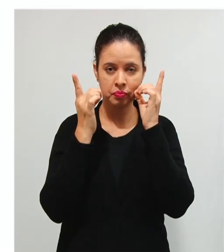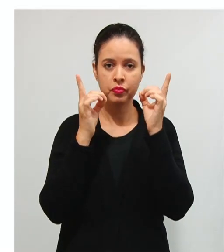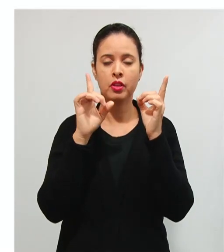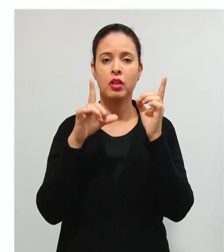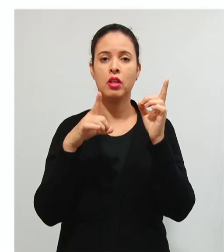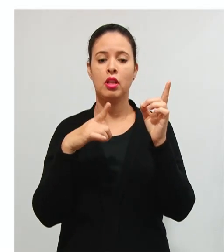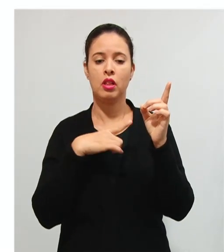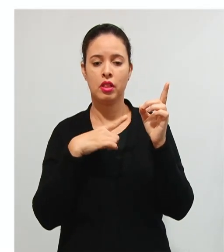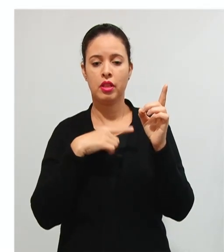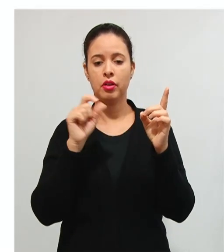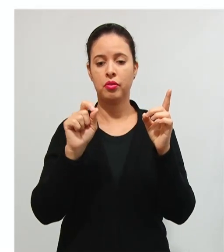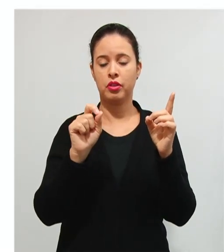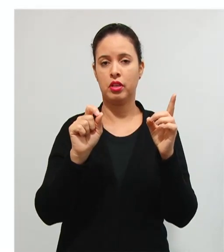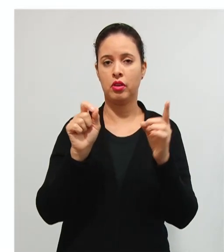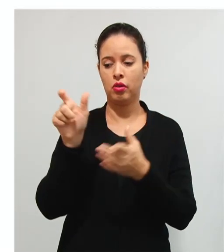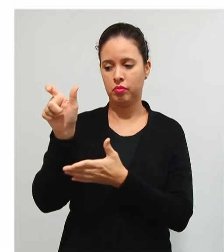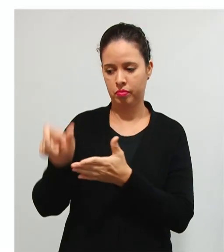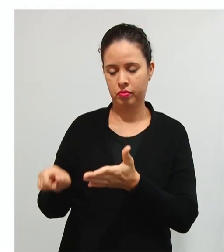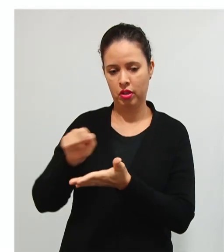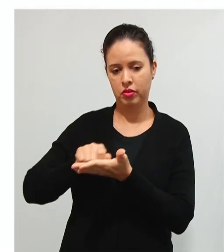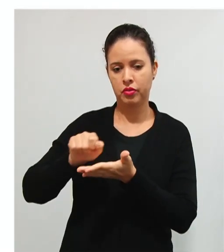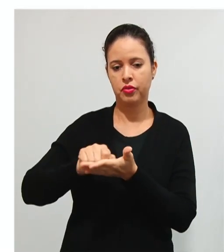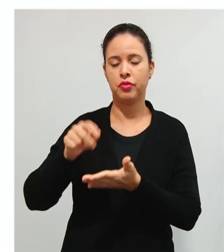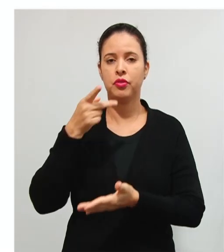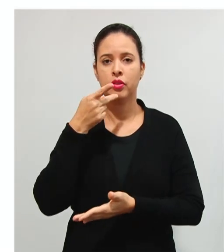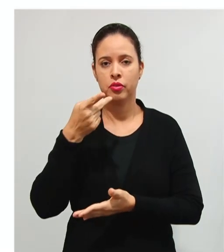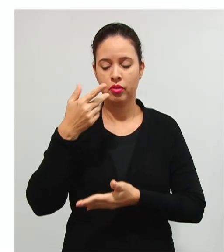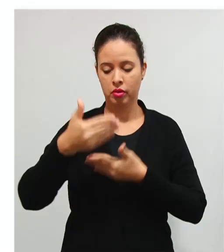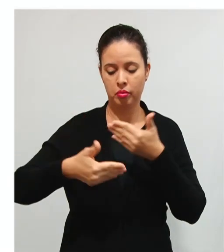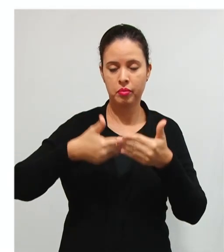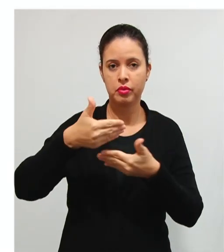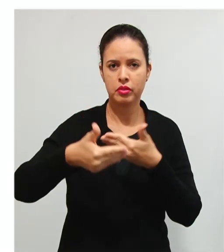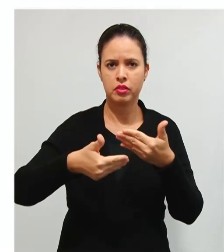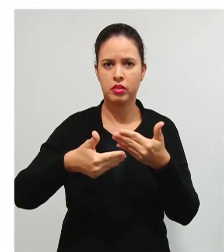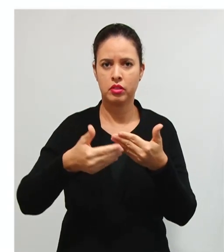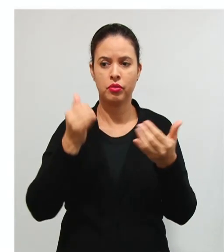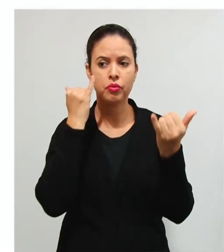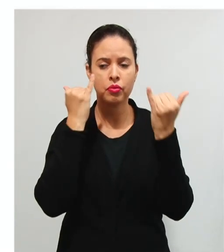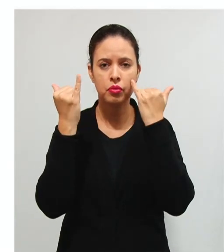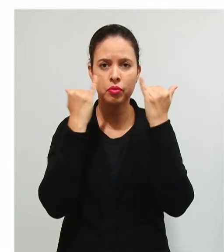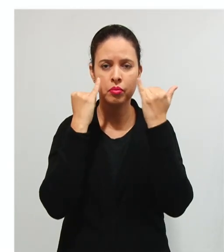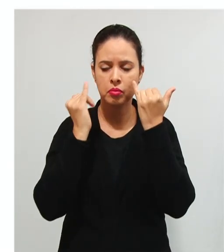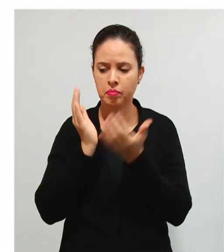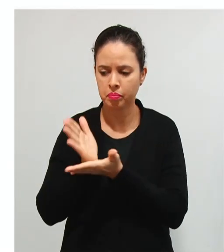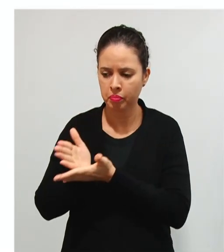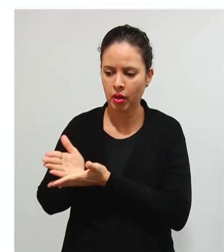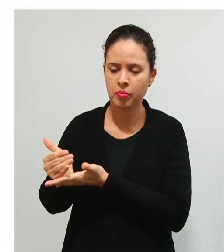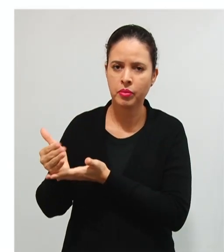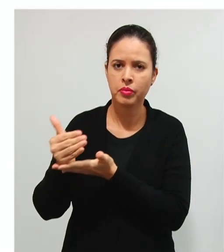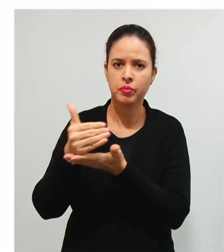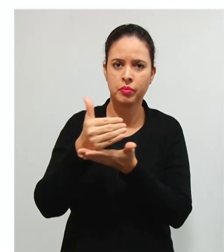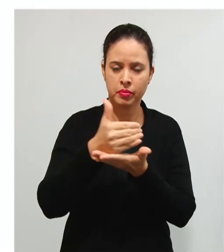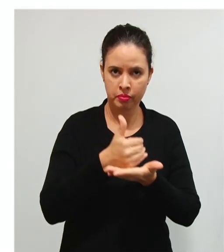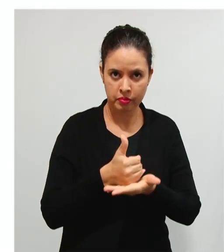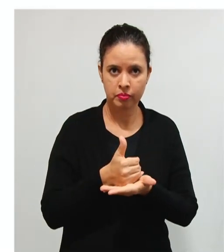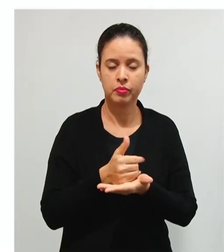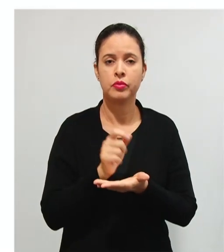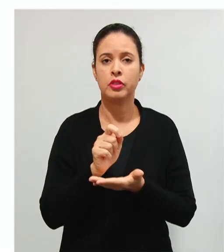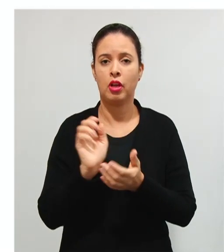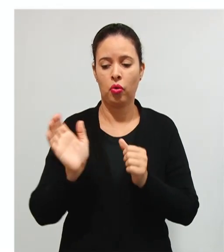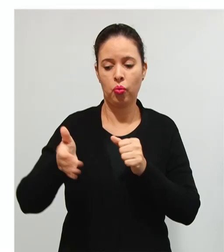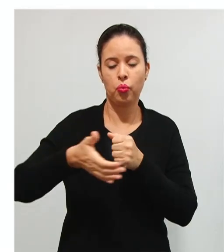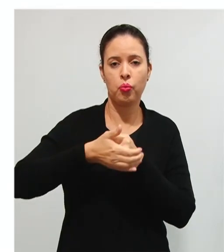e Cerconi, pode ser definida como o processo de extração de informações que estavam implícitas, que estavam